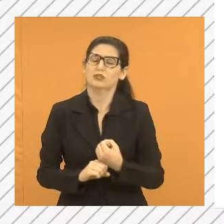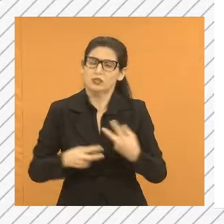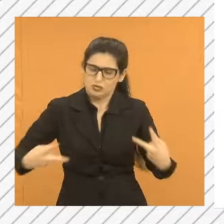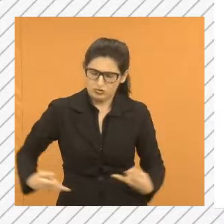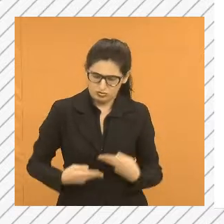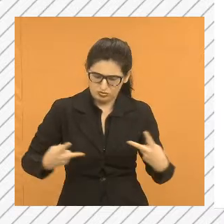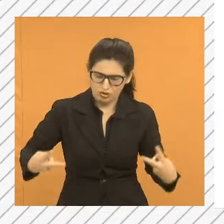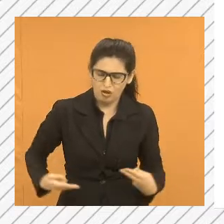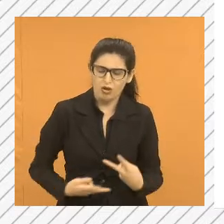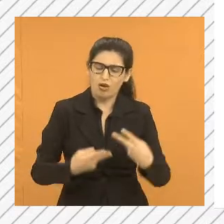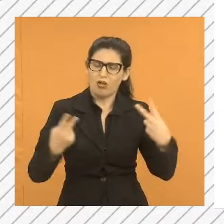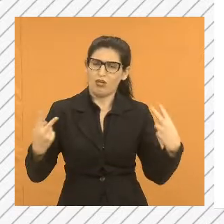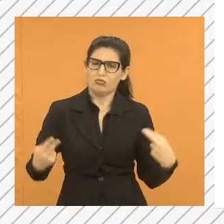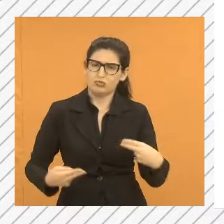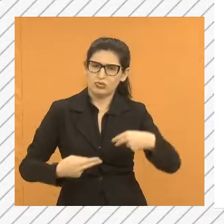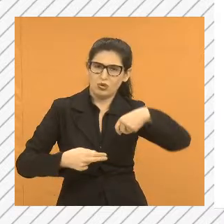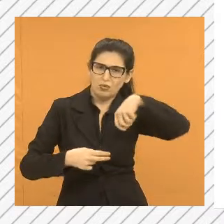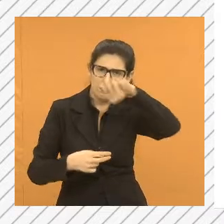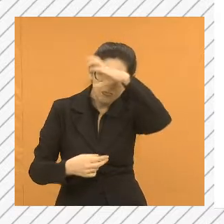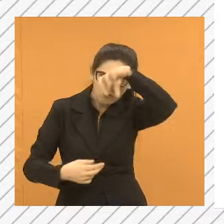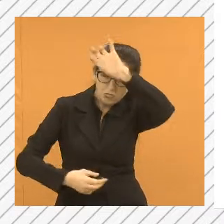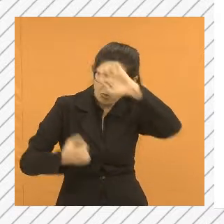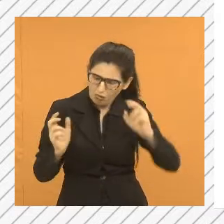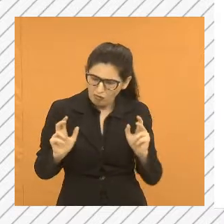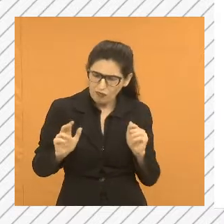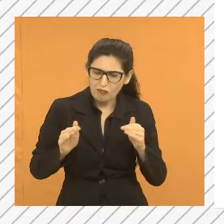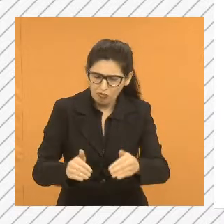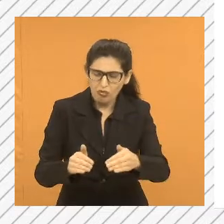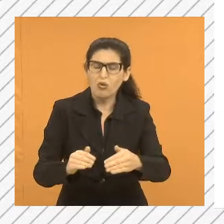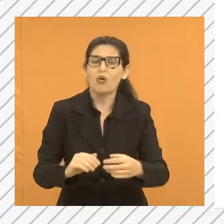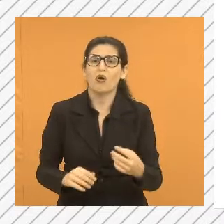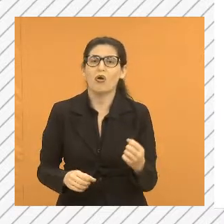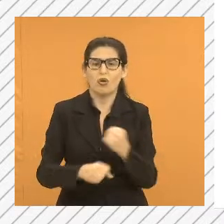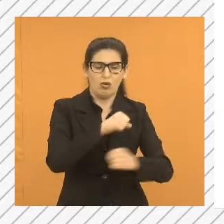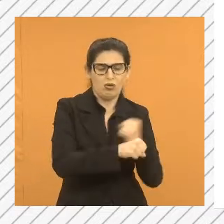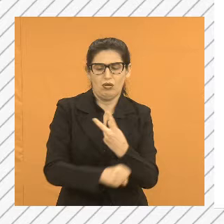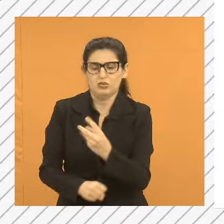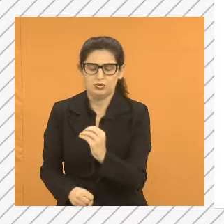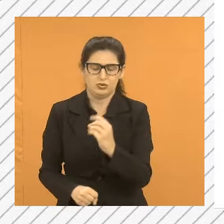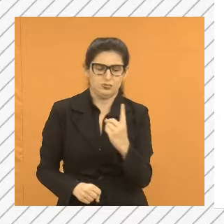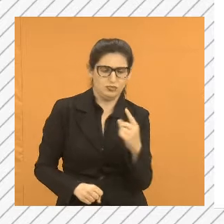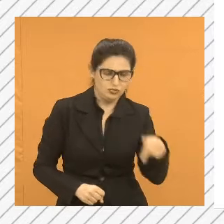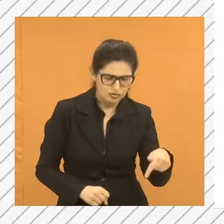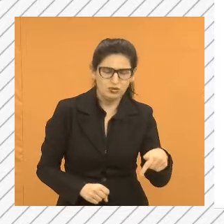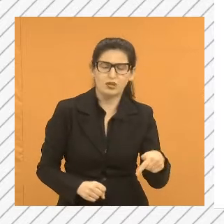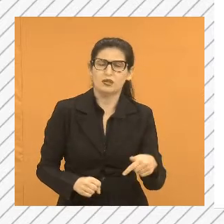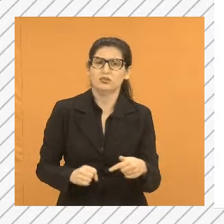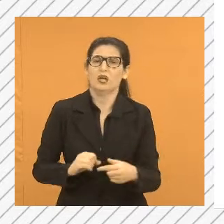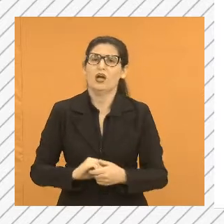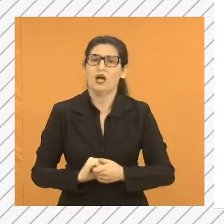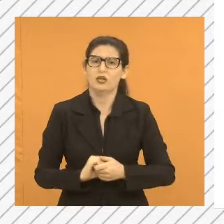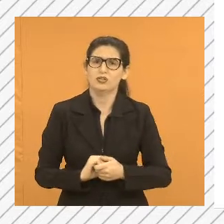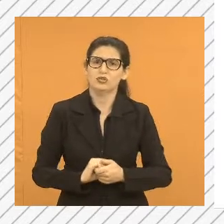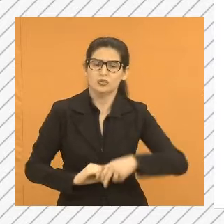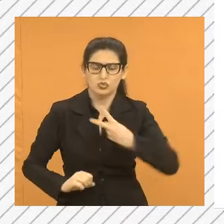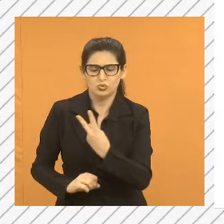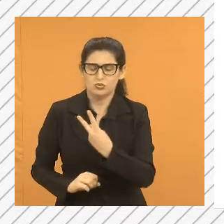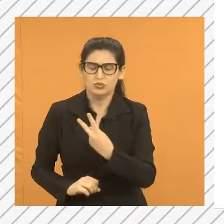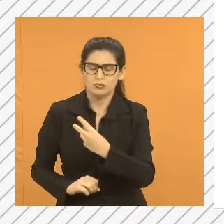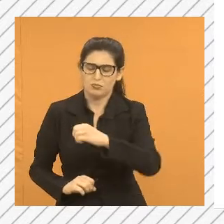ambulatoriais especializadas, que saiu de 2017, segundo quadrimestre, com